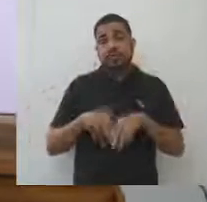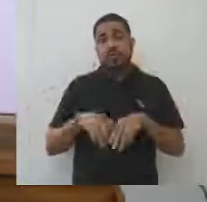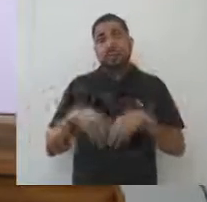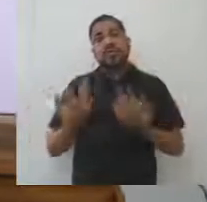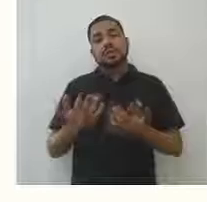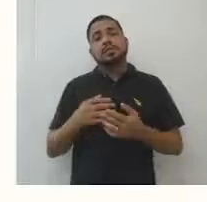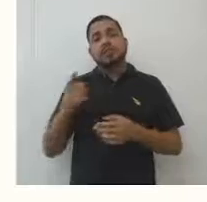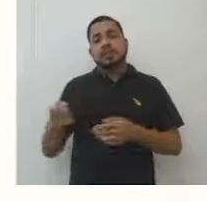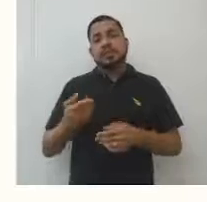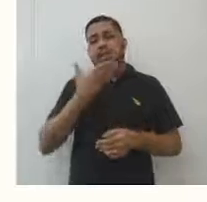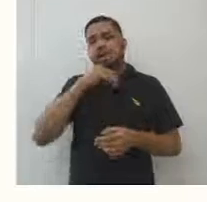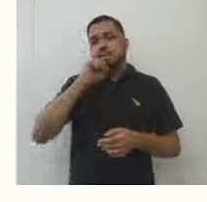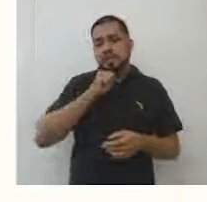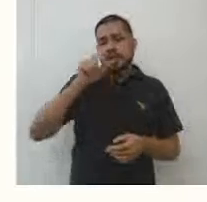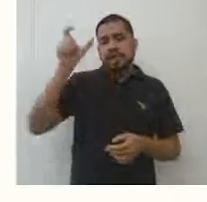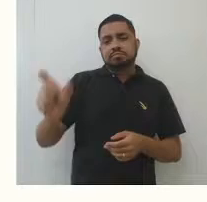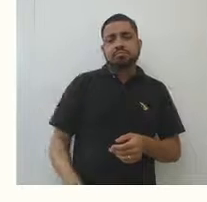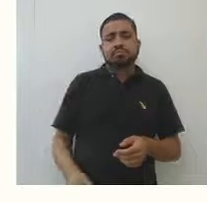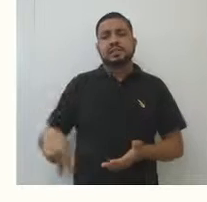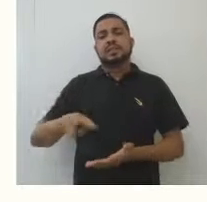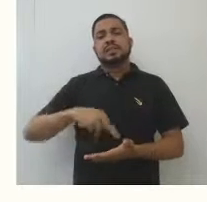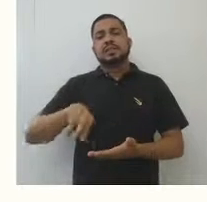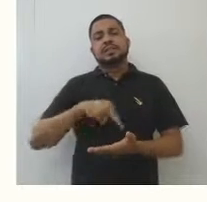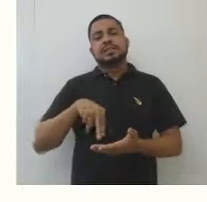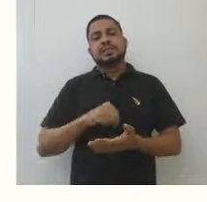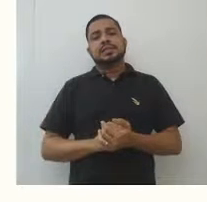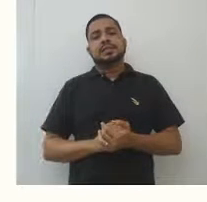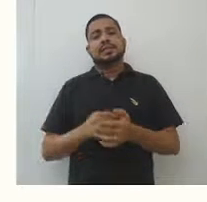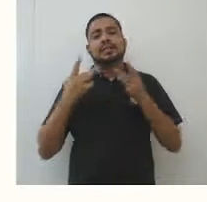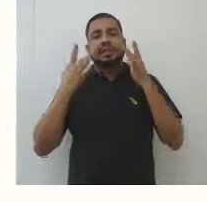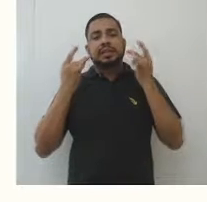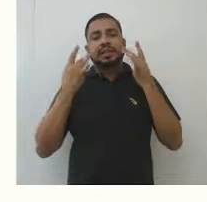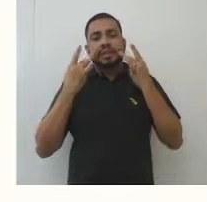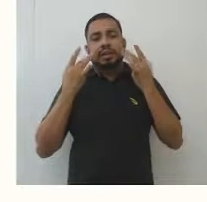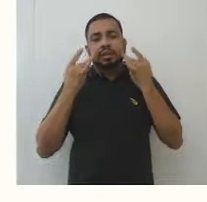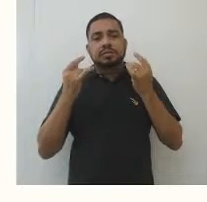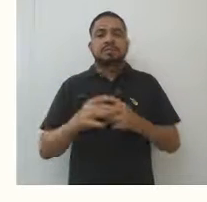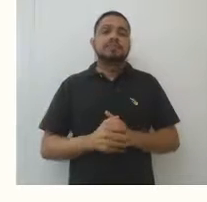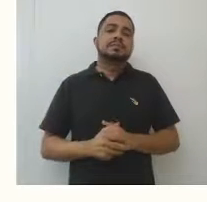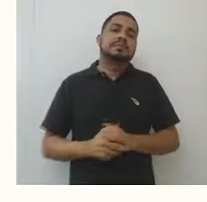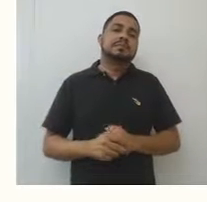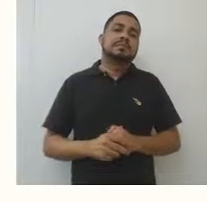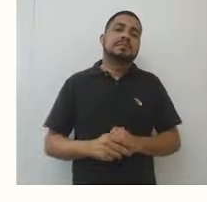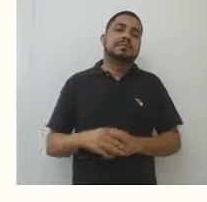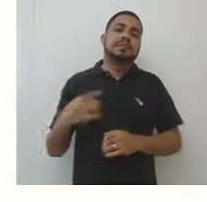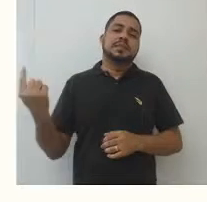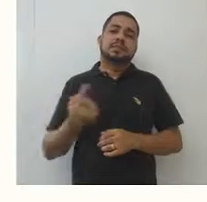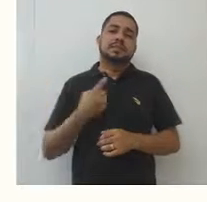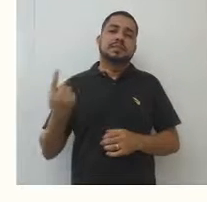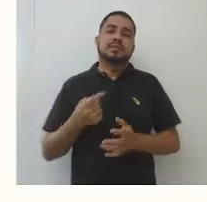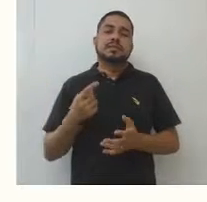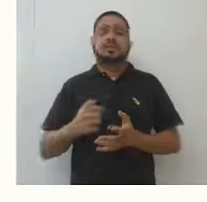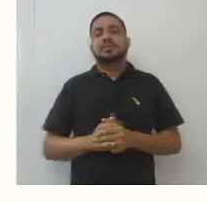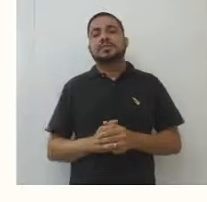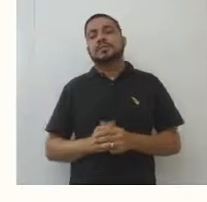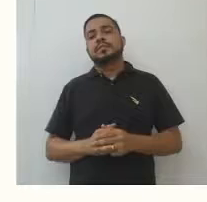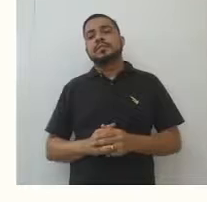o pai da dança moderna, da dança teatral pra gente, não é